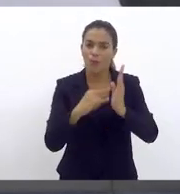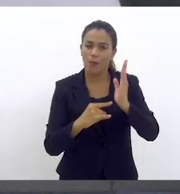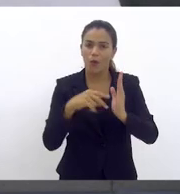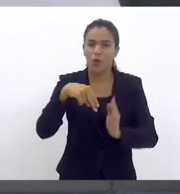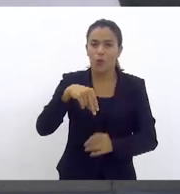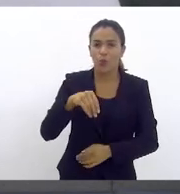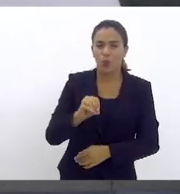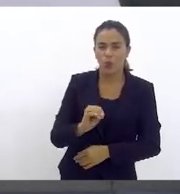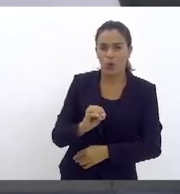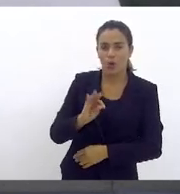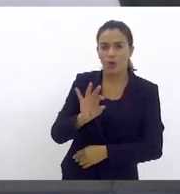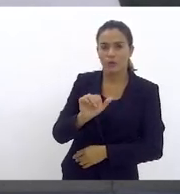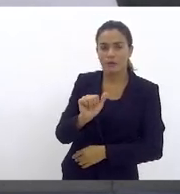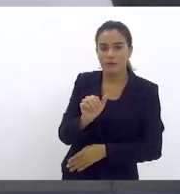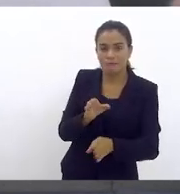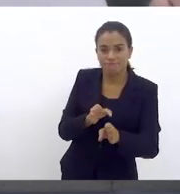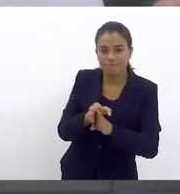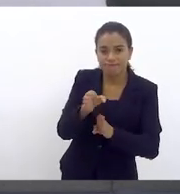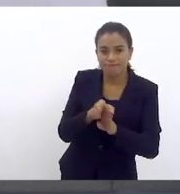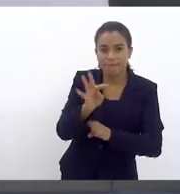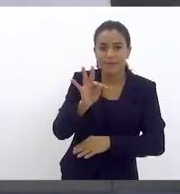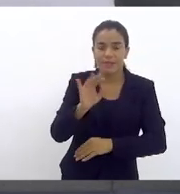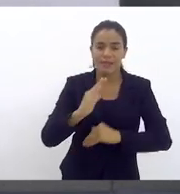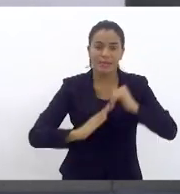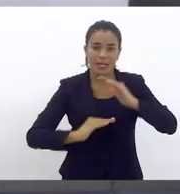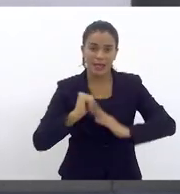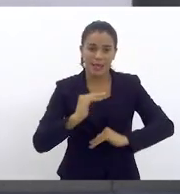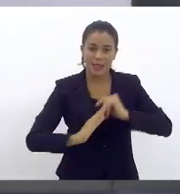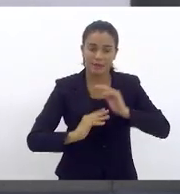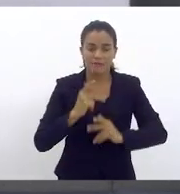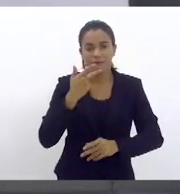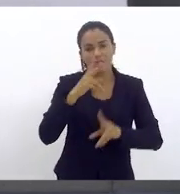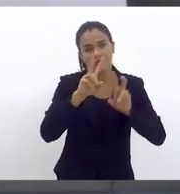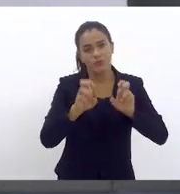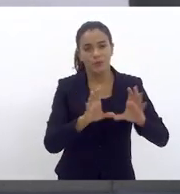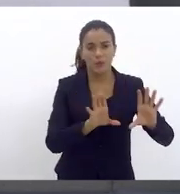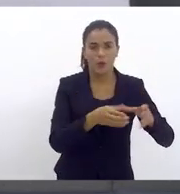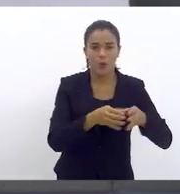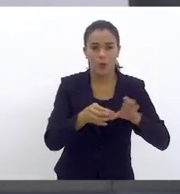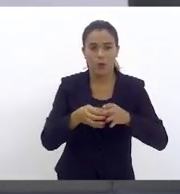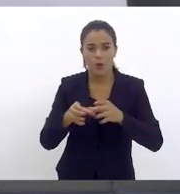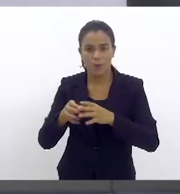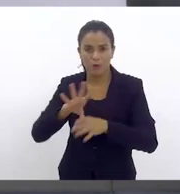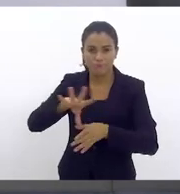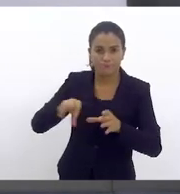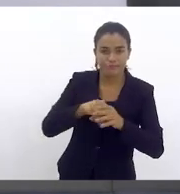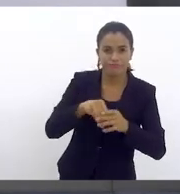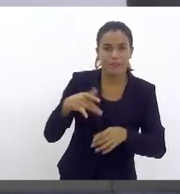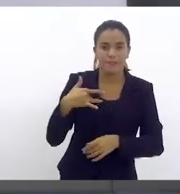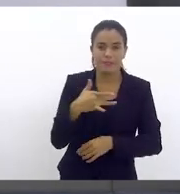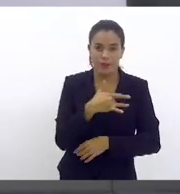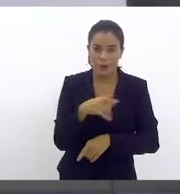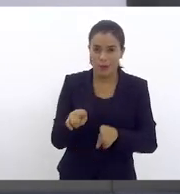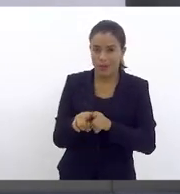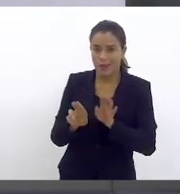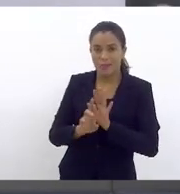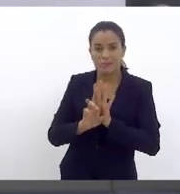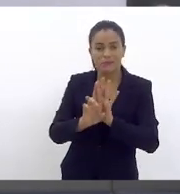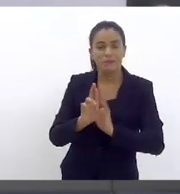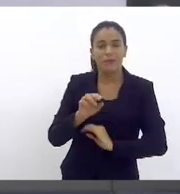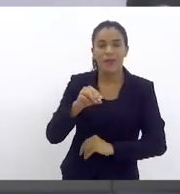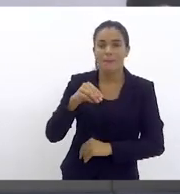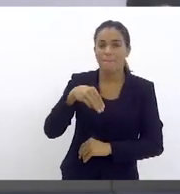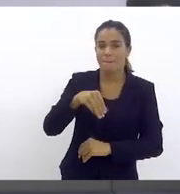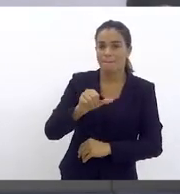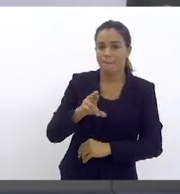não é falando sobre esse complexo aqui representados com pelo Doutor Mauro Osório e a doutora Magda